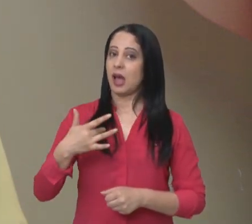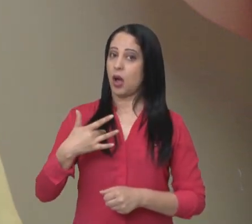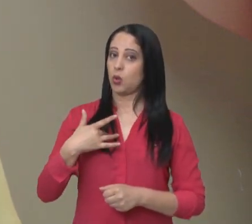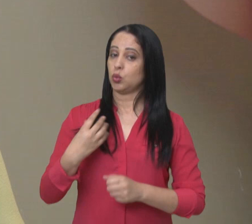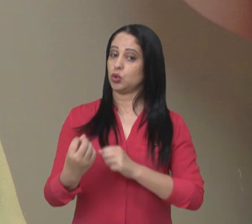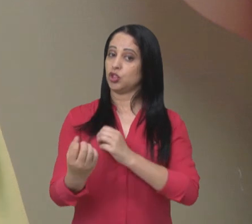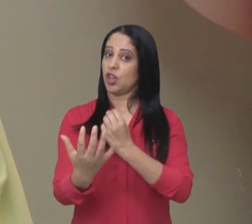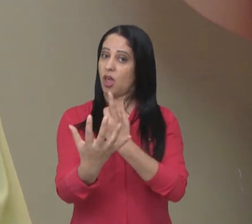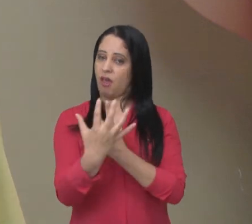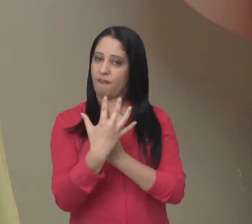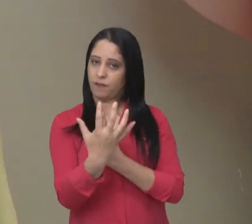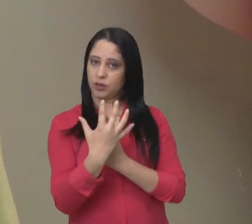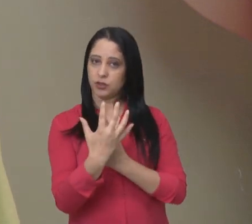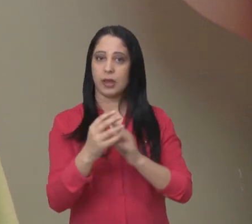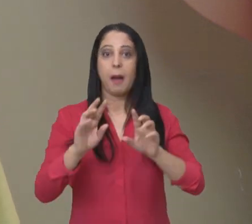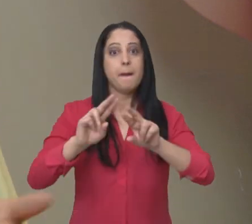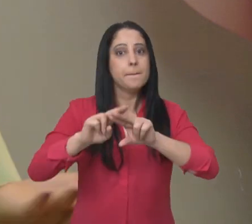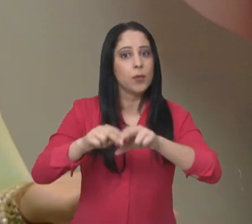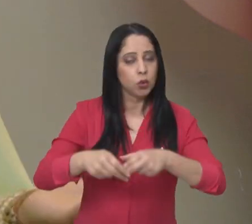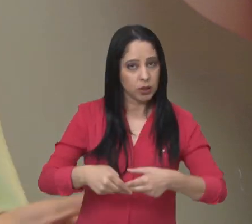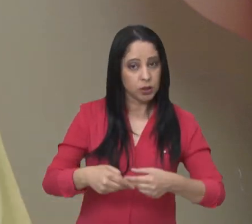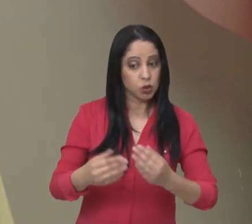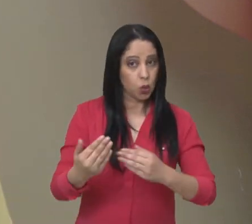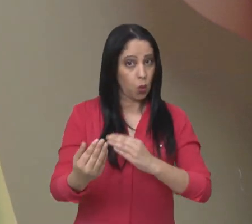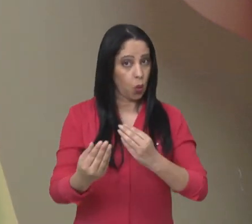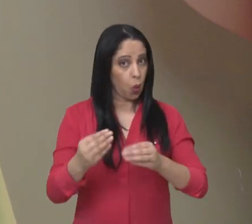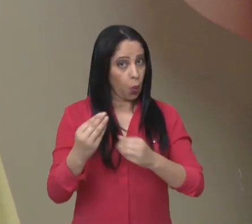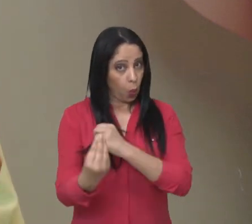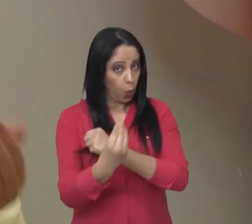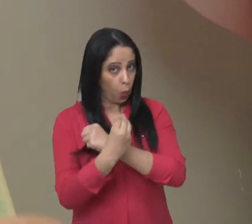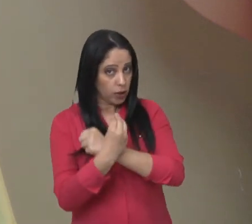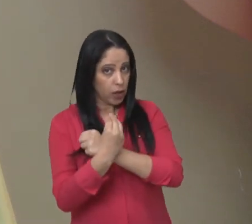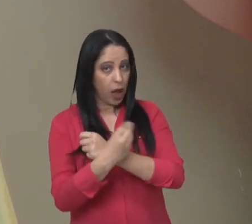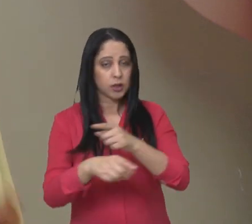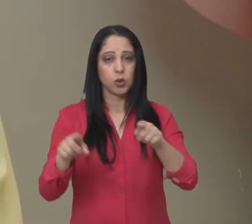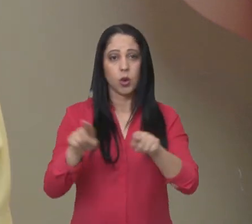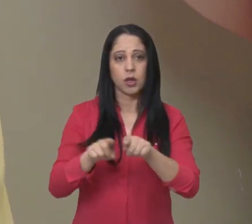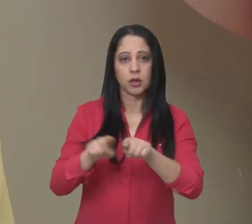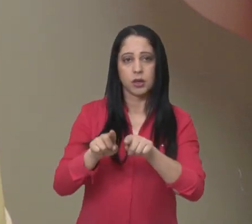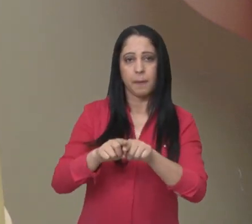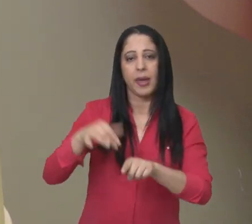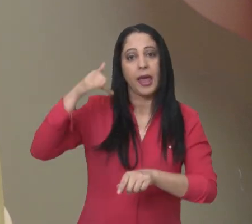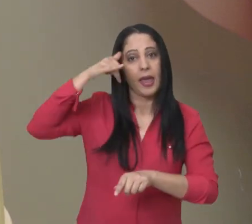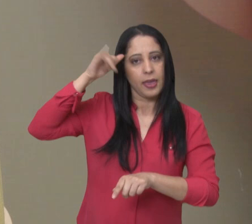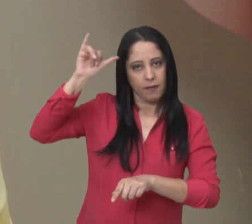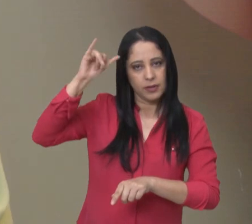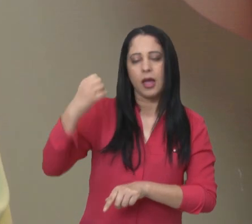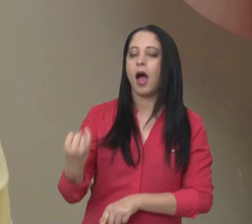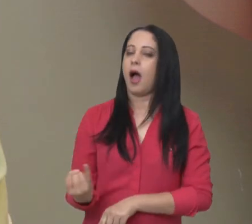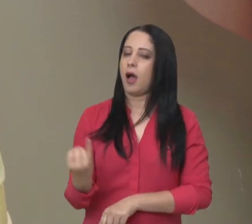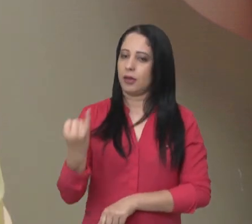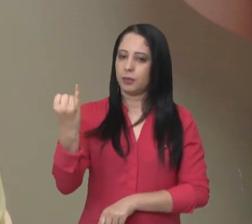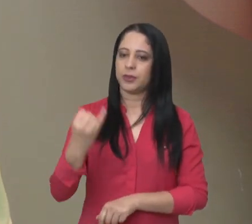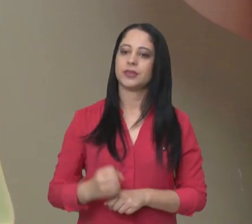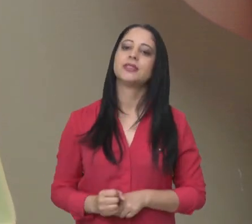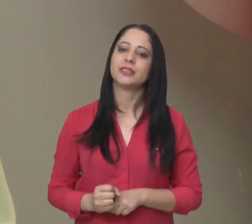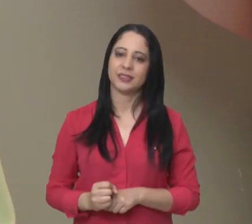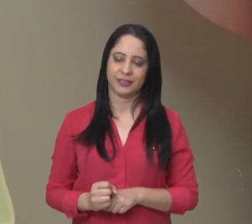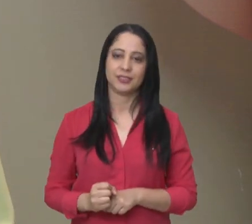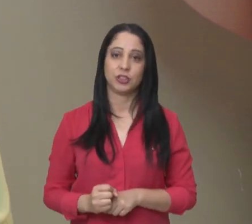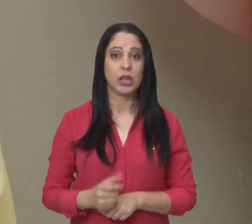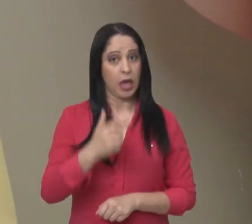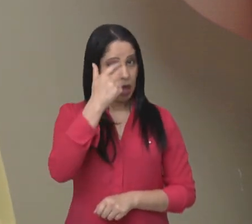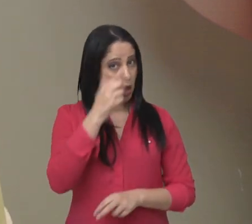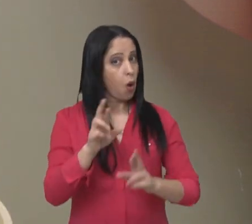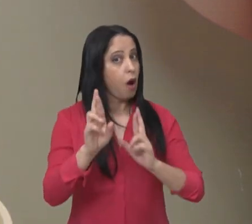e indiretamente na nossa saúde. Por isso, cuidados e prevenção são 2 passos para evitar inúmeras